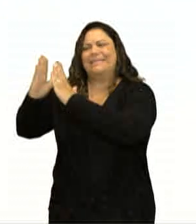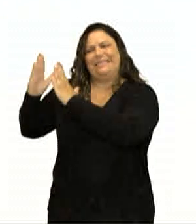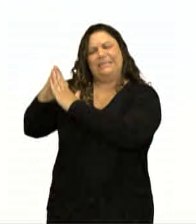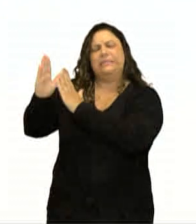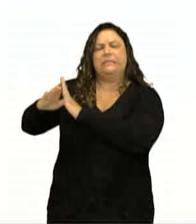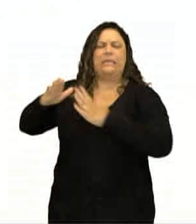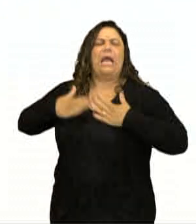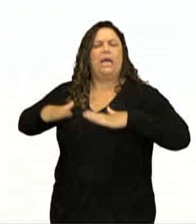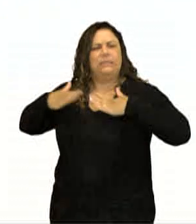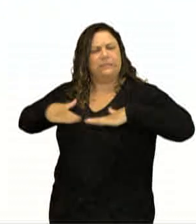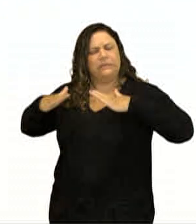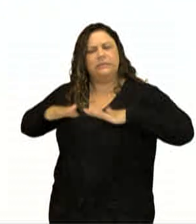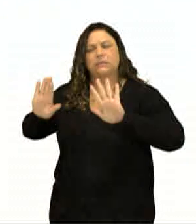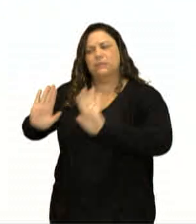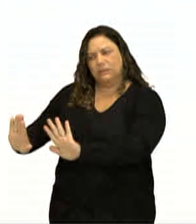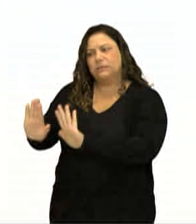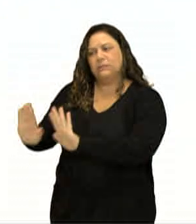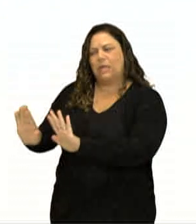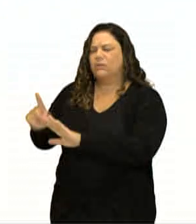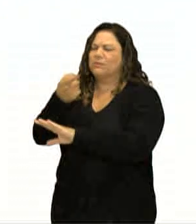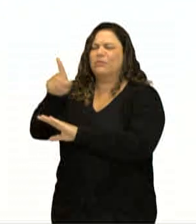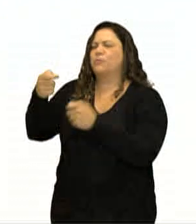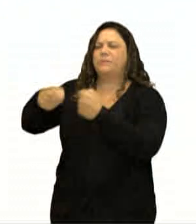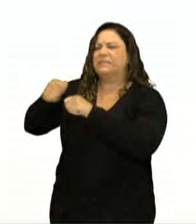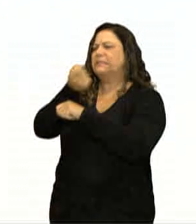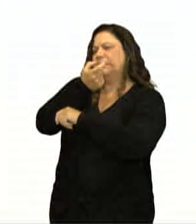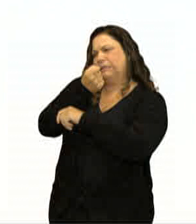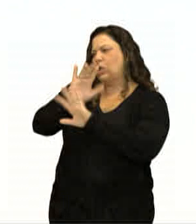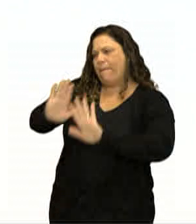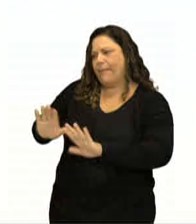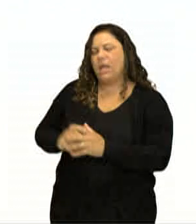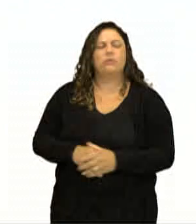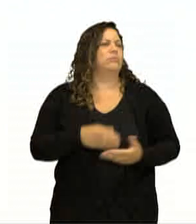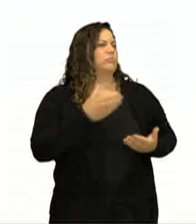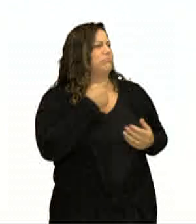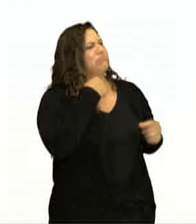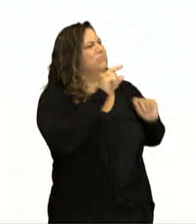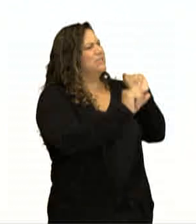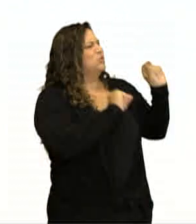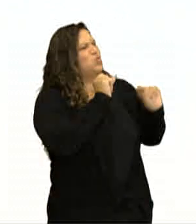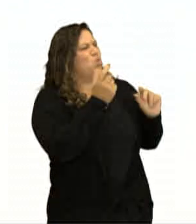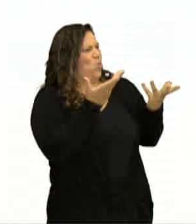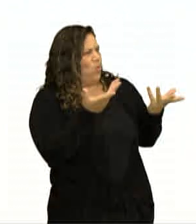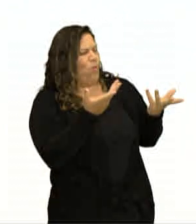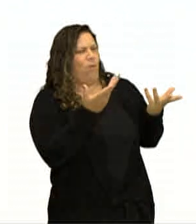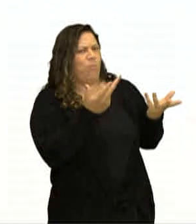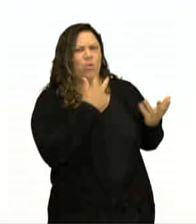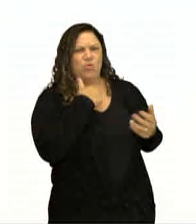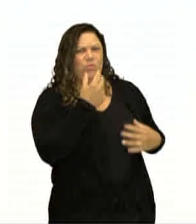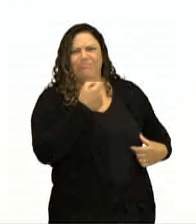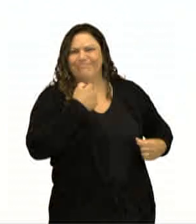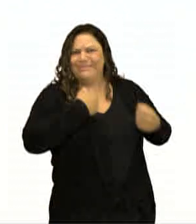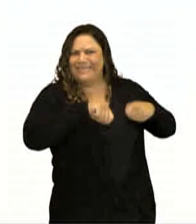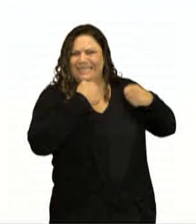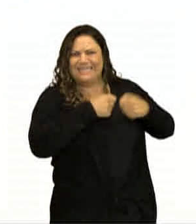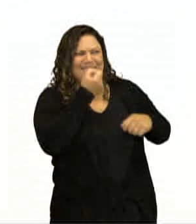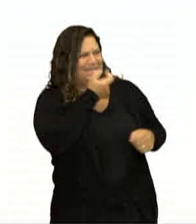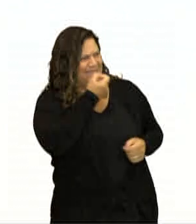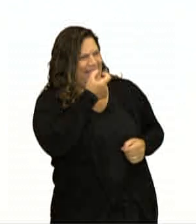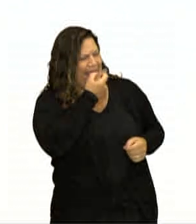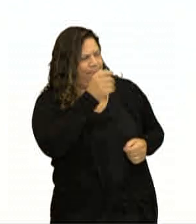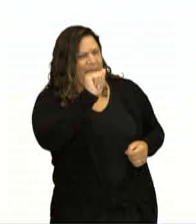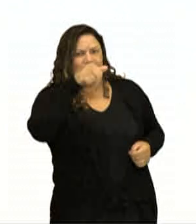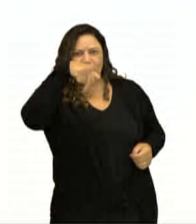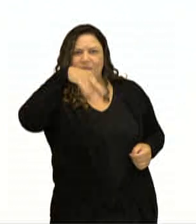Conforme o tipo da doença que a gente está falando, ok? Gente, complexos, tá? às vezes pode confundir algum conceito